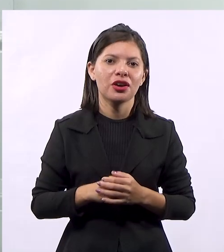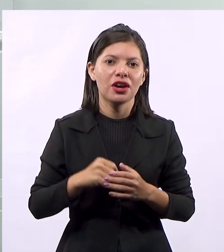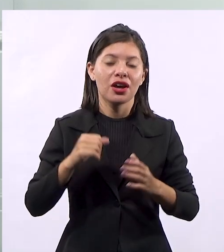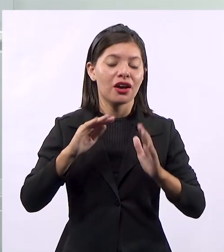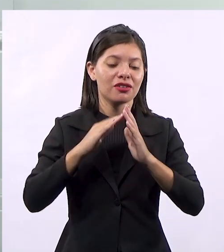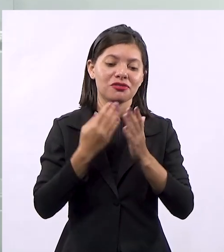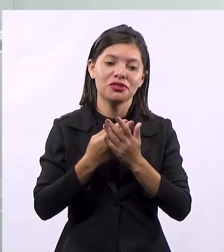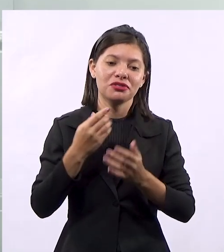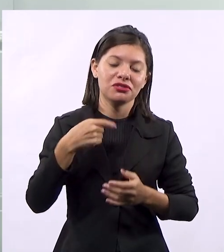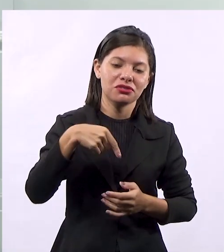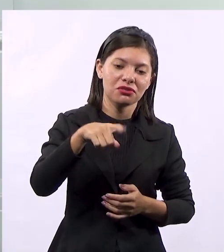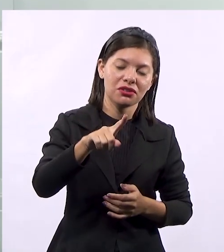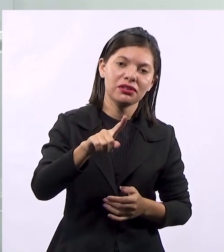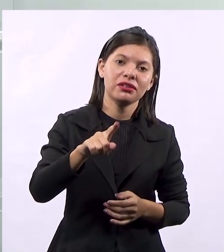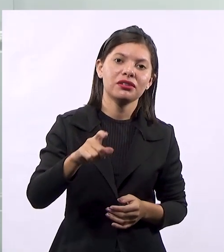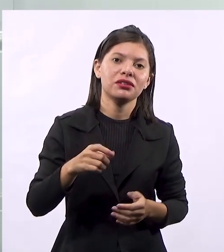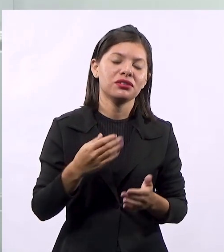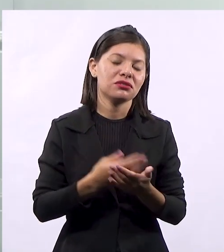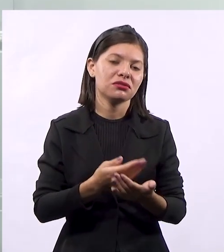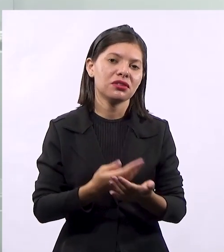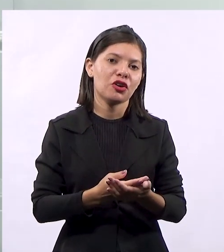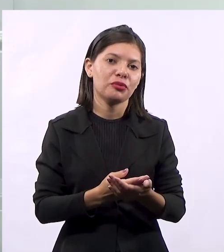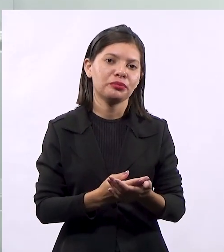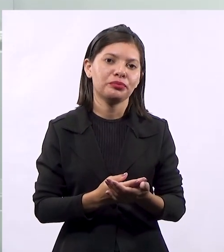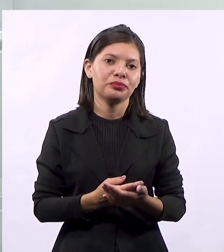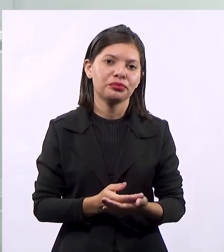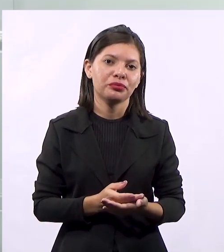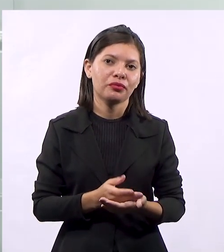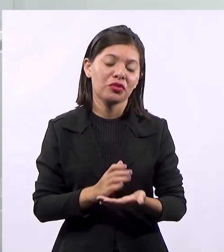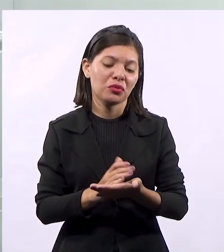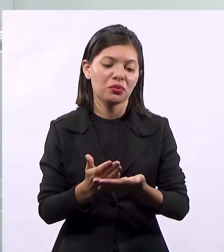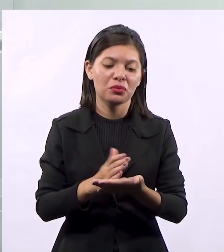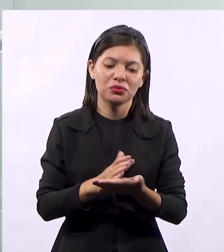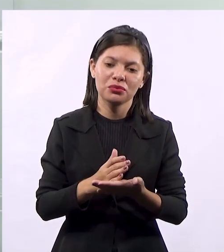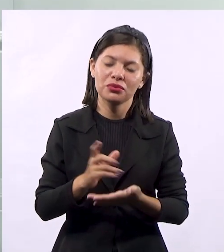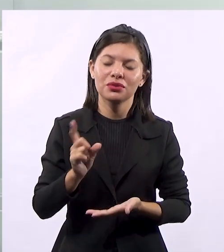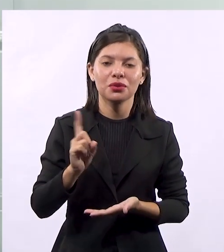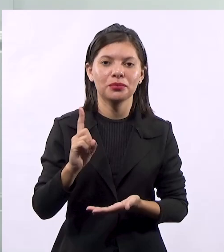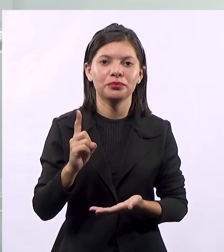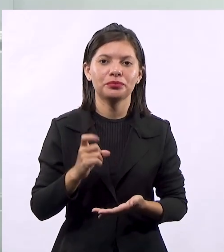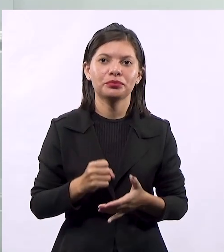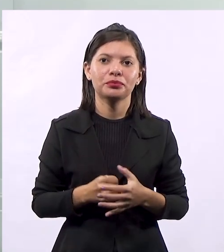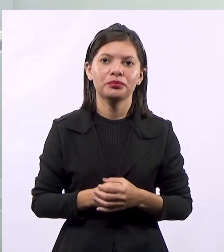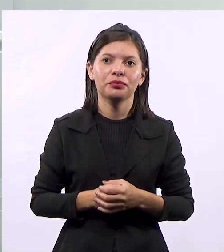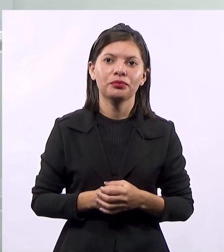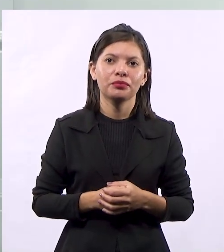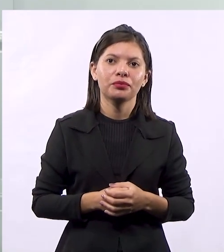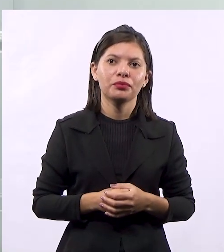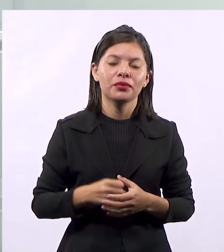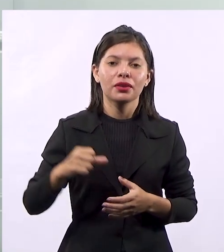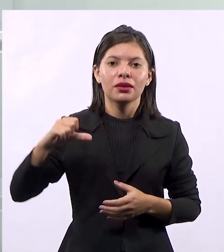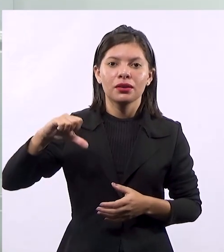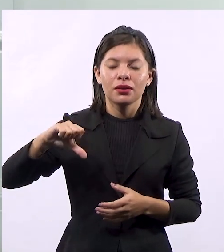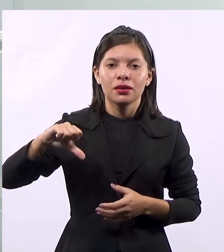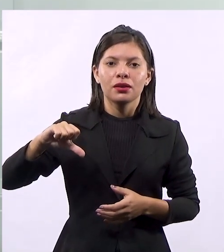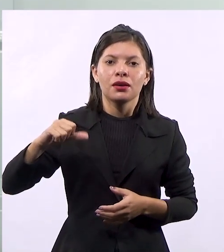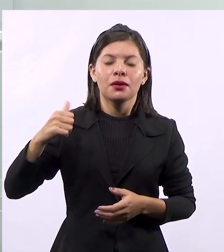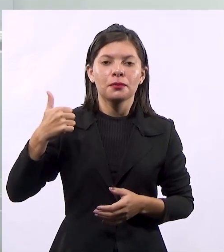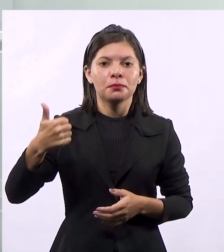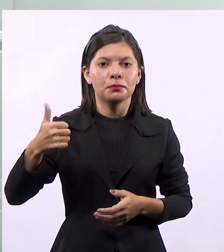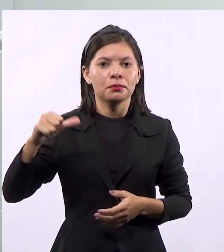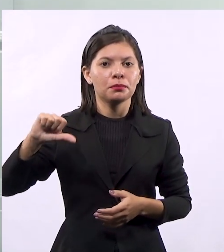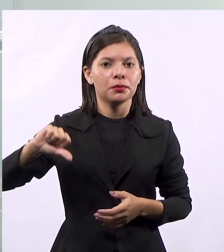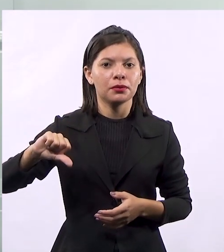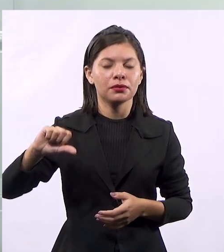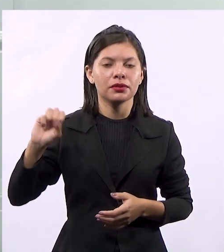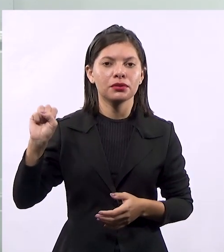as pessoas que tinham poder aquisitivo e tinham condições de pagar o ensino para os seus filhos ou para aqueles, né, sobre os quais